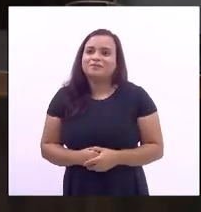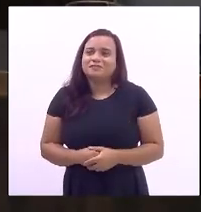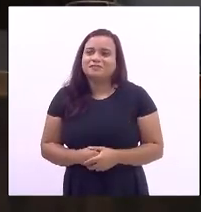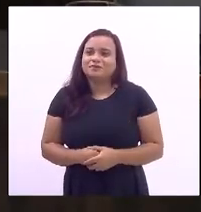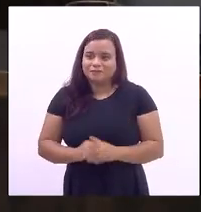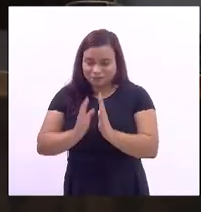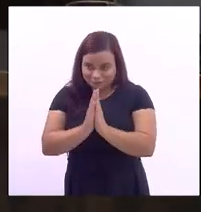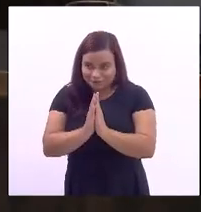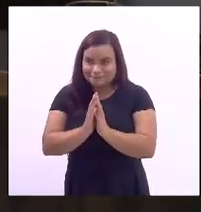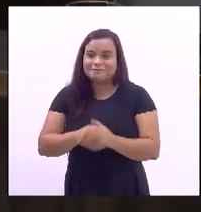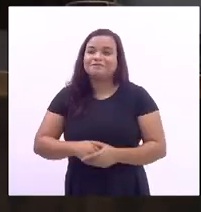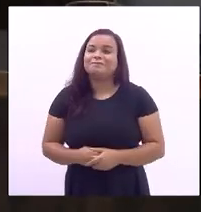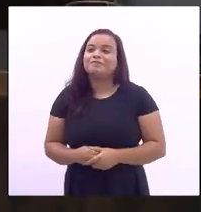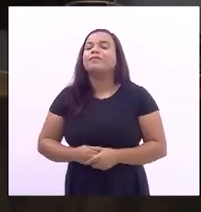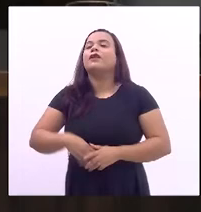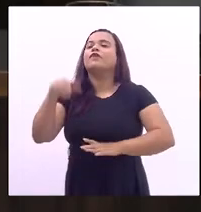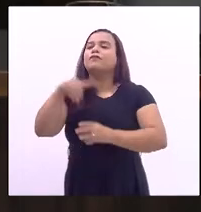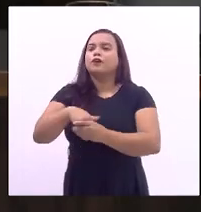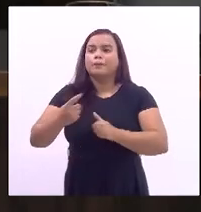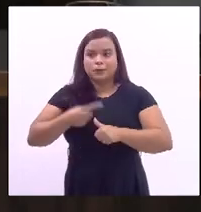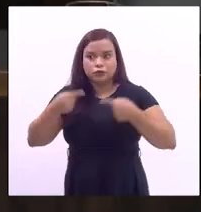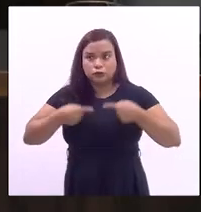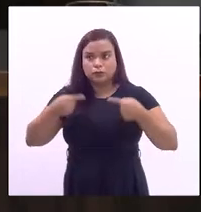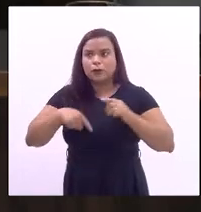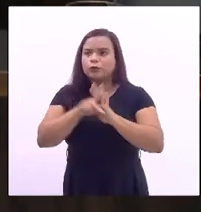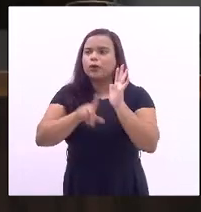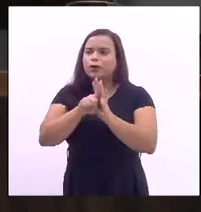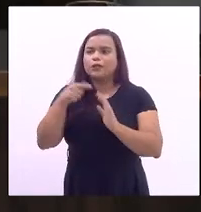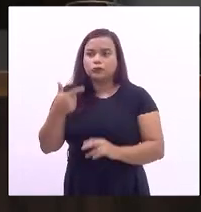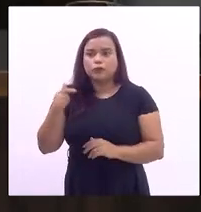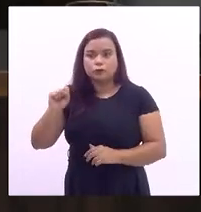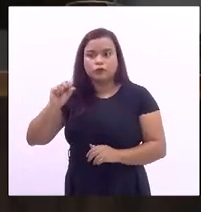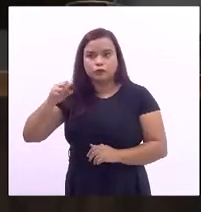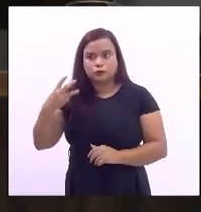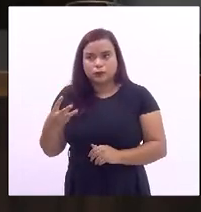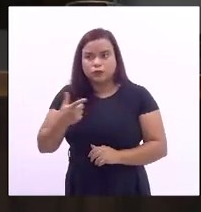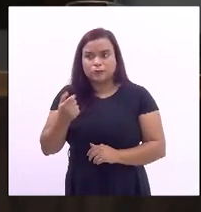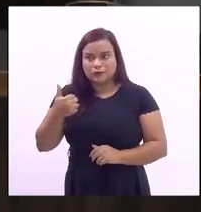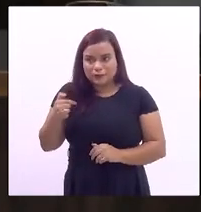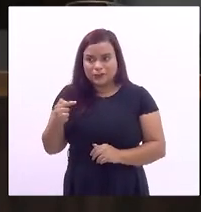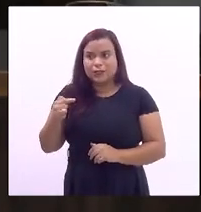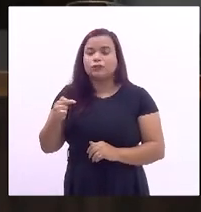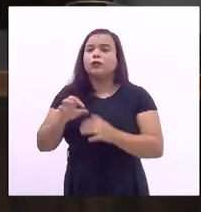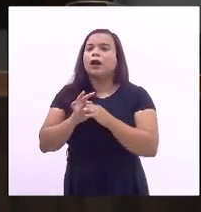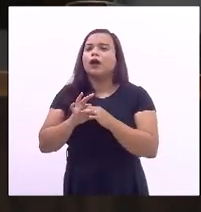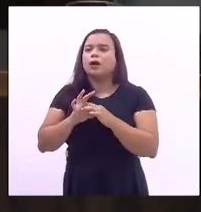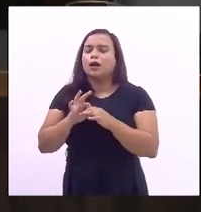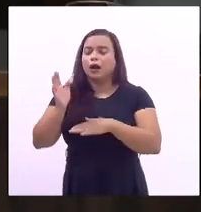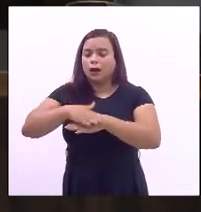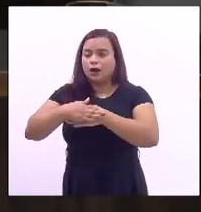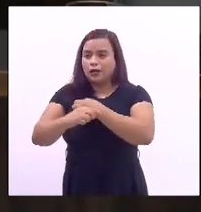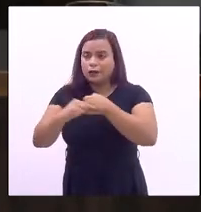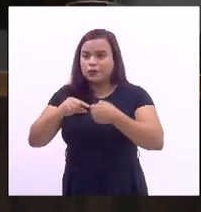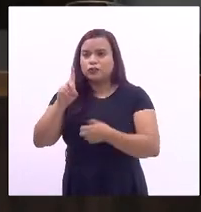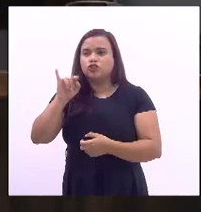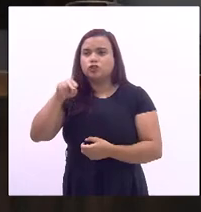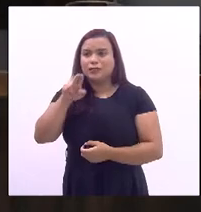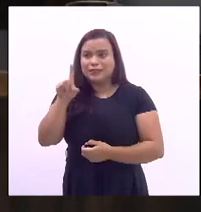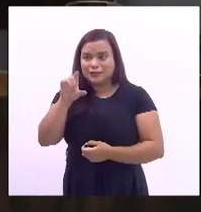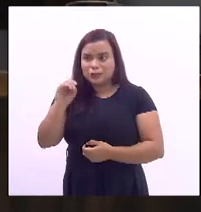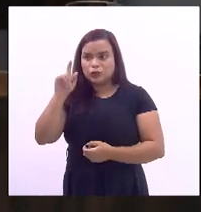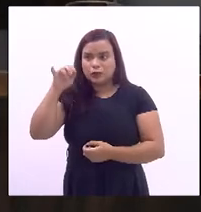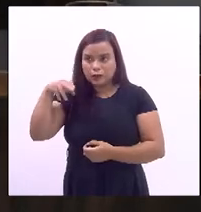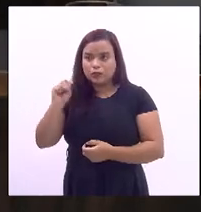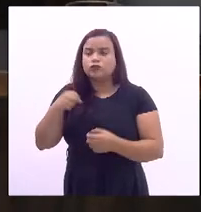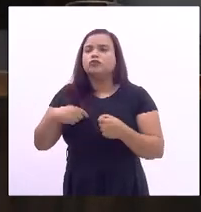e por favor em votação em primeira discussão projeto de lei 2883 17 da autoria do deputado Dionísio Lins dispõe no âmbito do Estado do Rio de